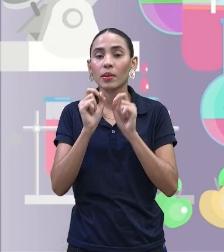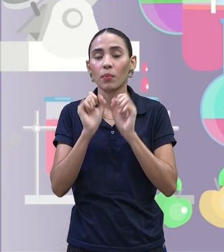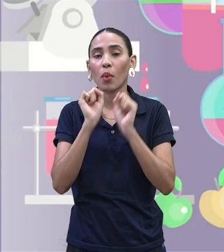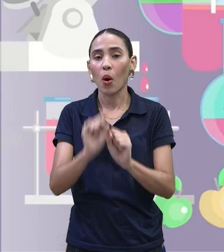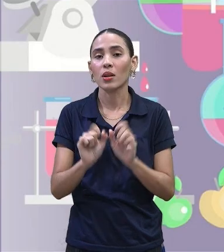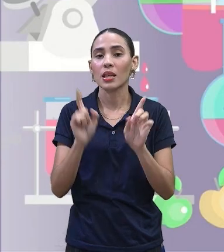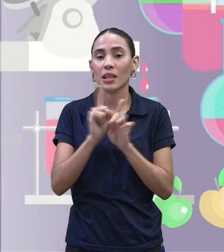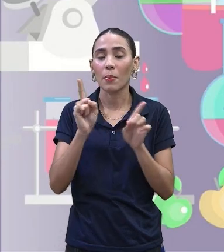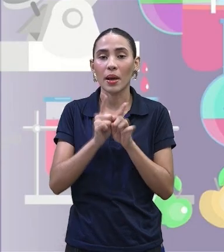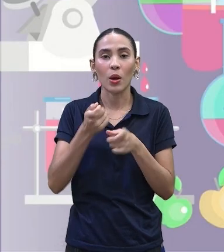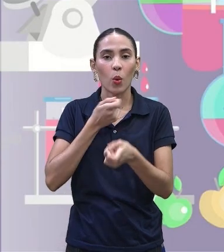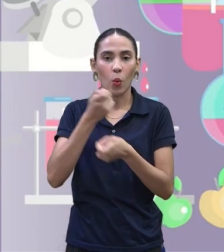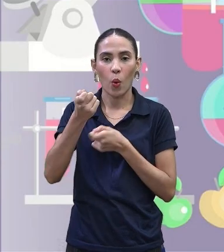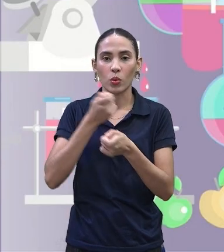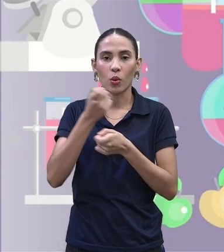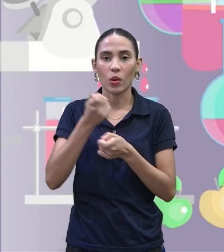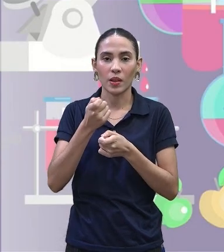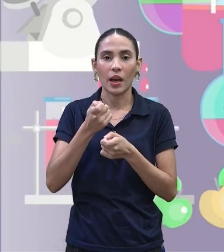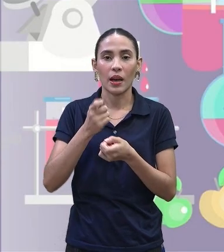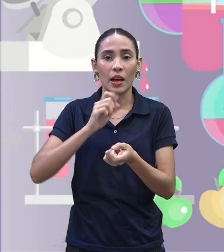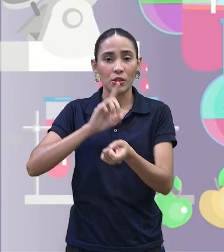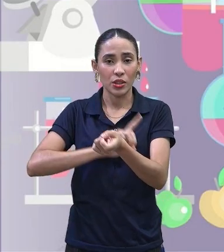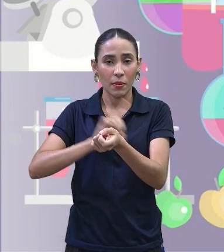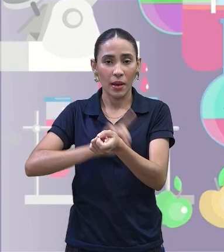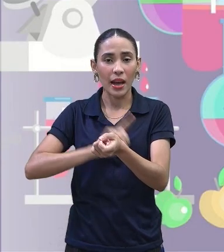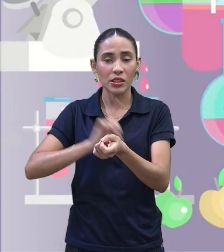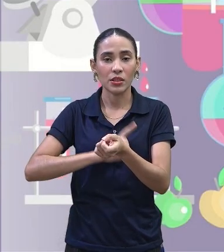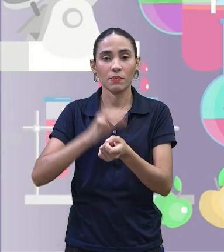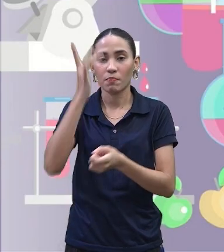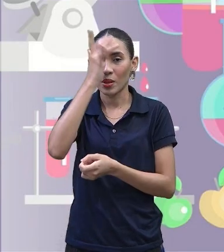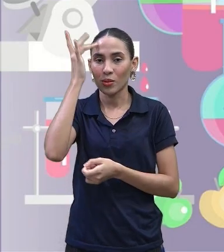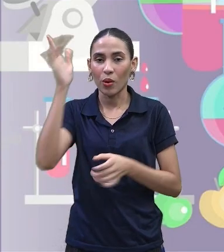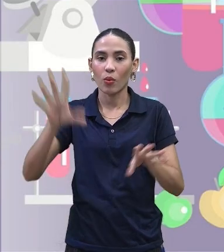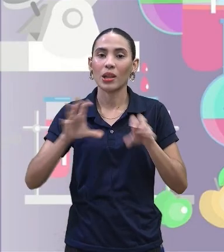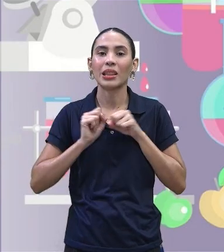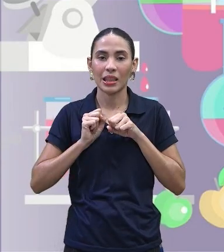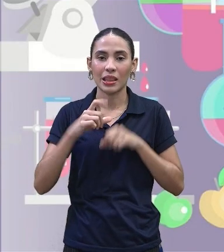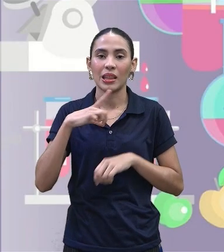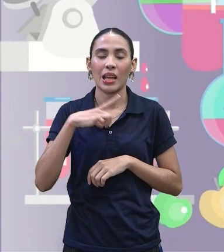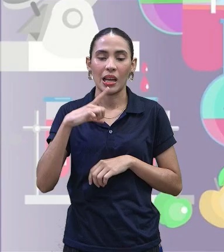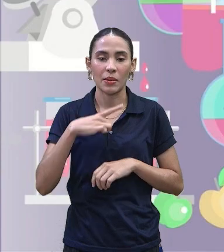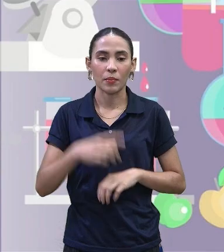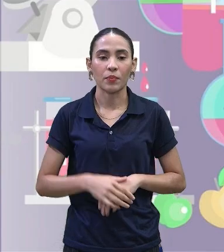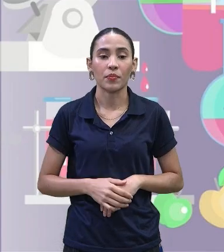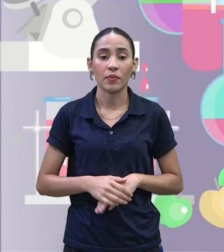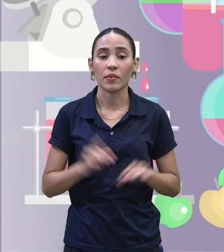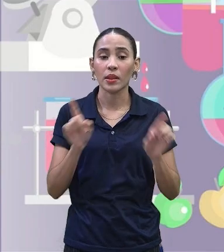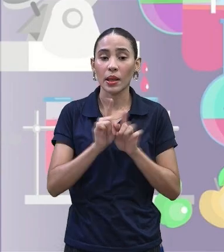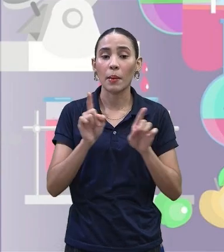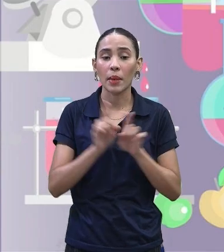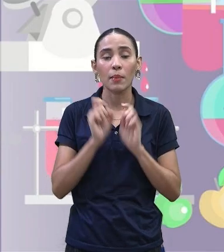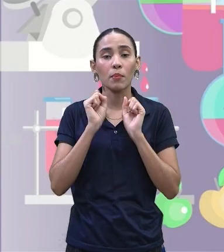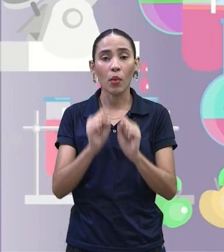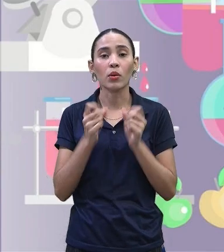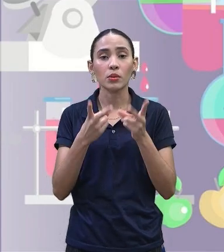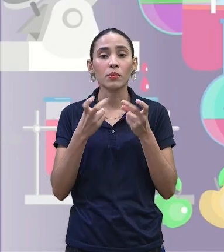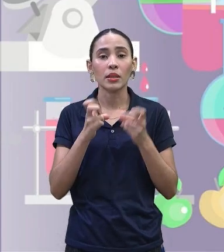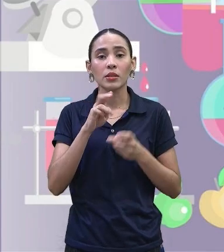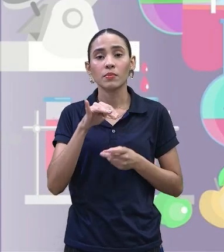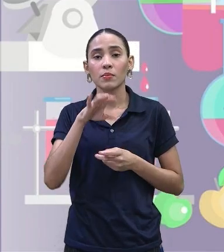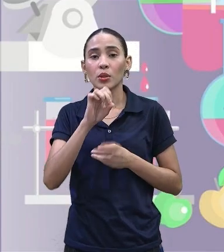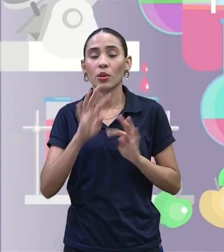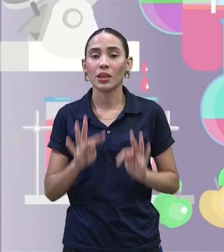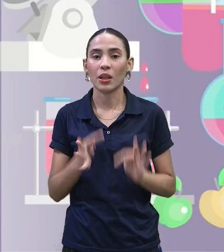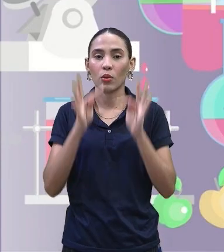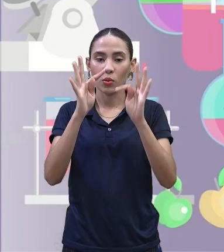possa controlar o diabetes nas pessoas que apresentam essa condição. A gente pode verificar a biotecnologia,